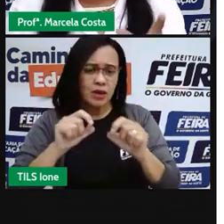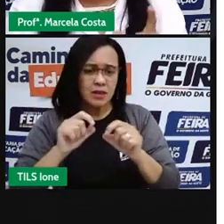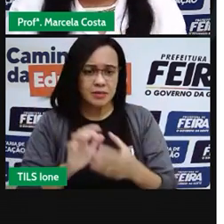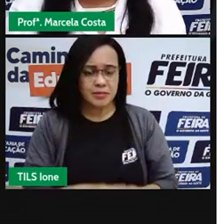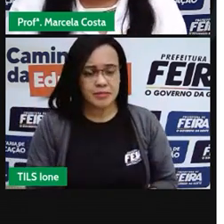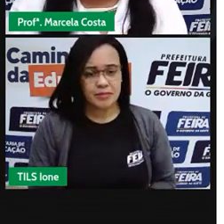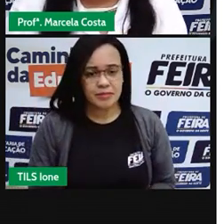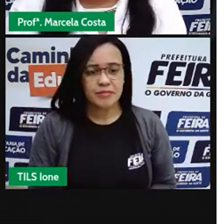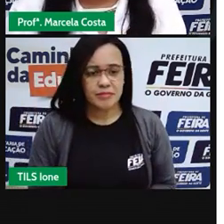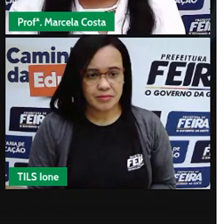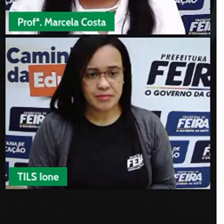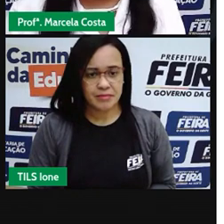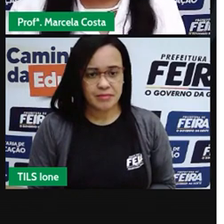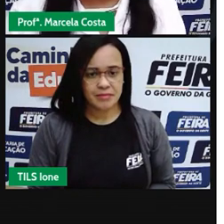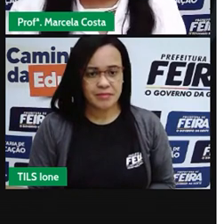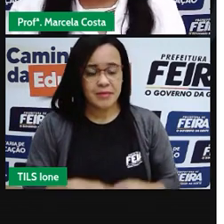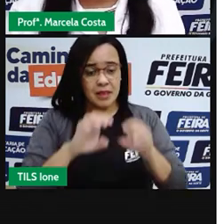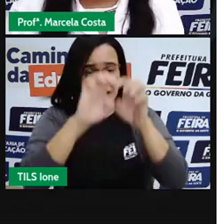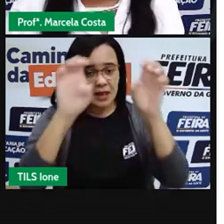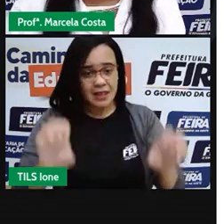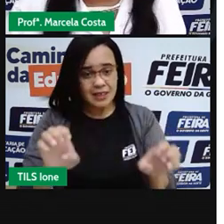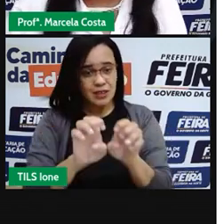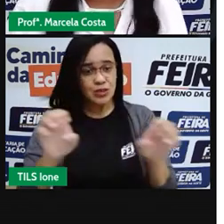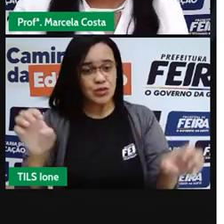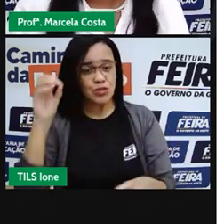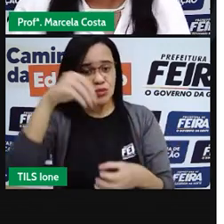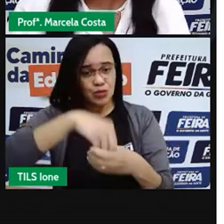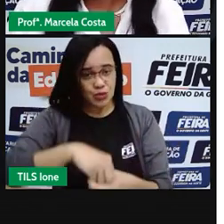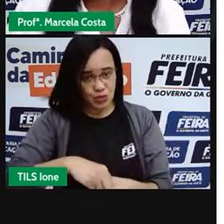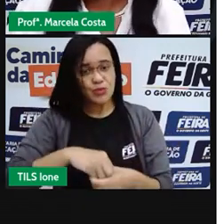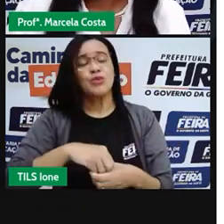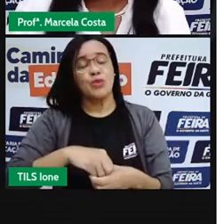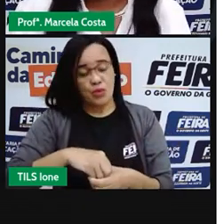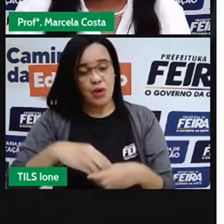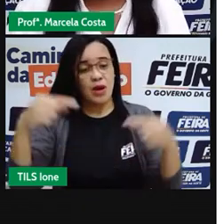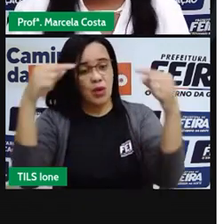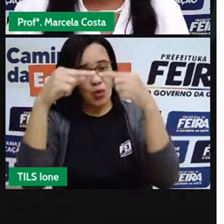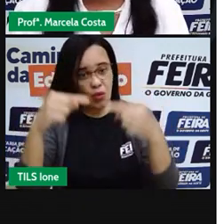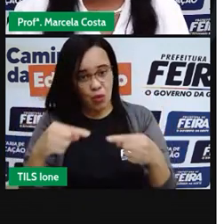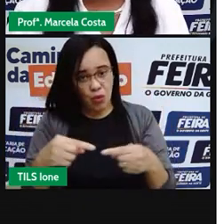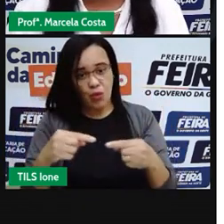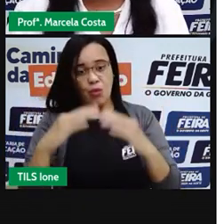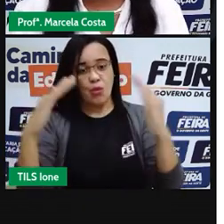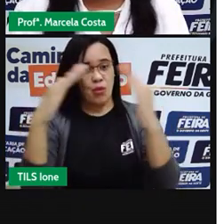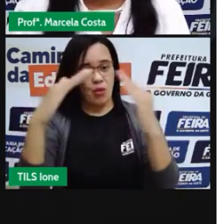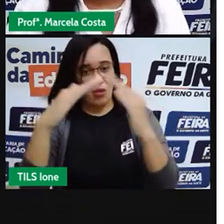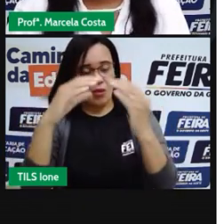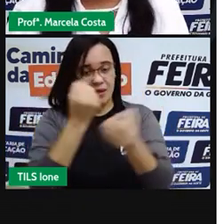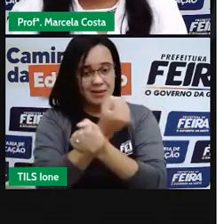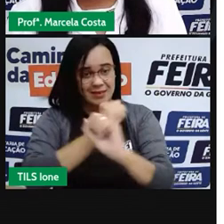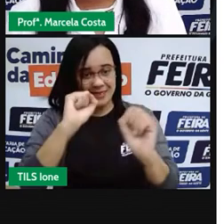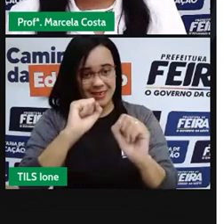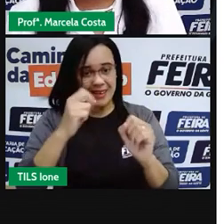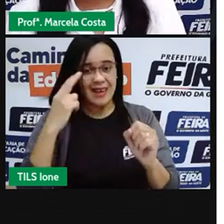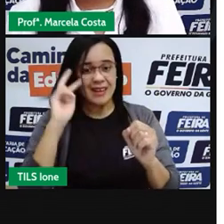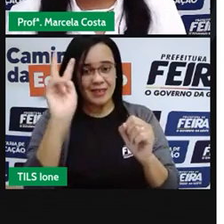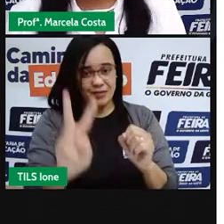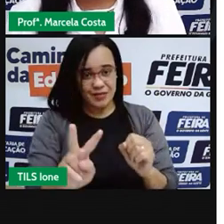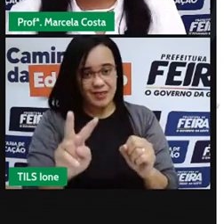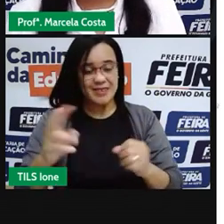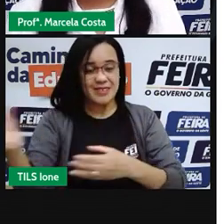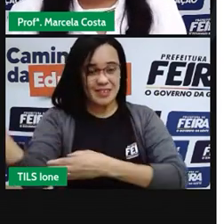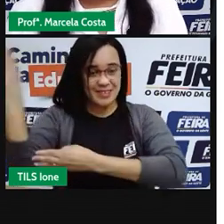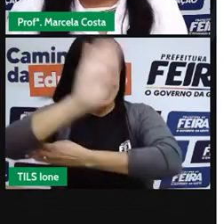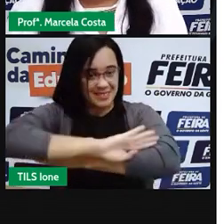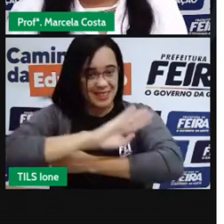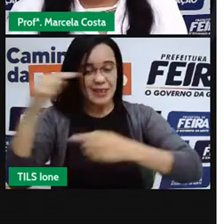lembra a estrutura física do casarão fora da nossa, não é isso? Olha o formato da